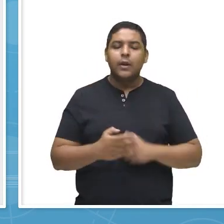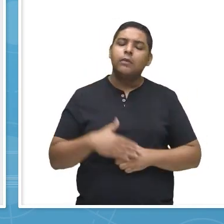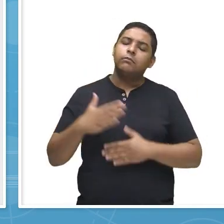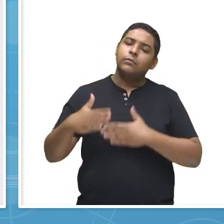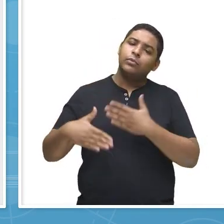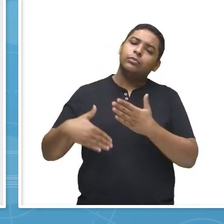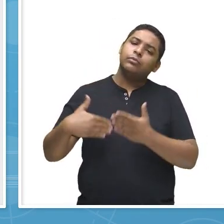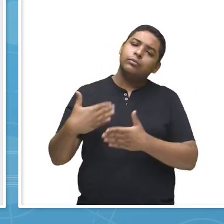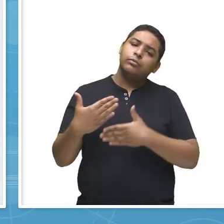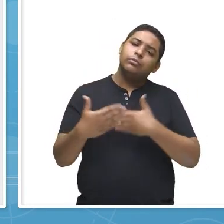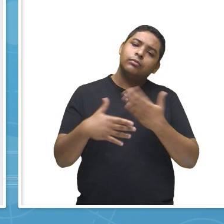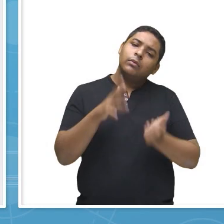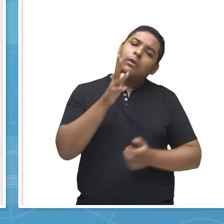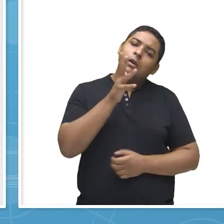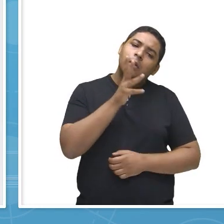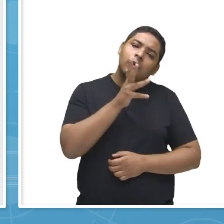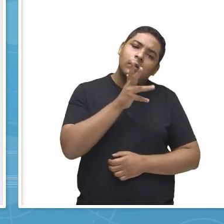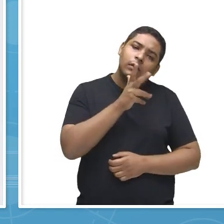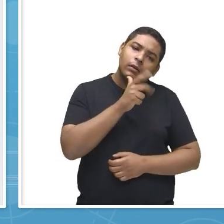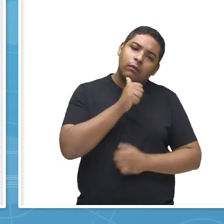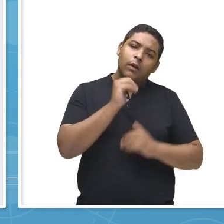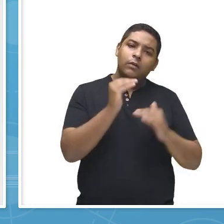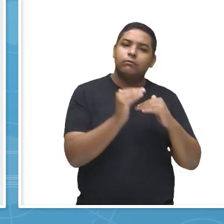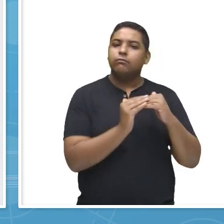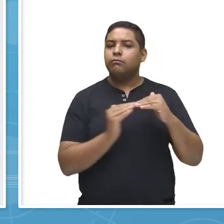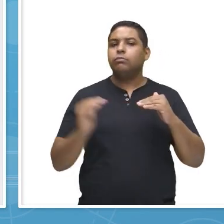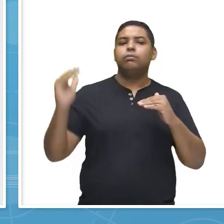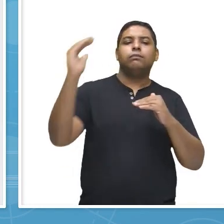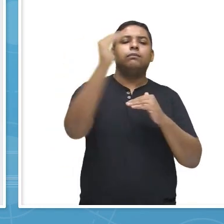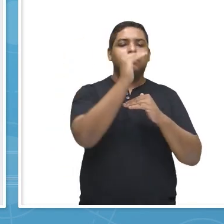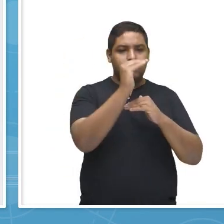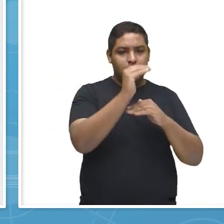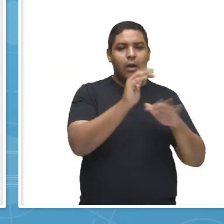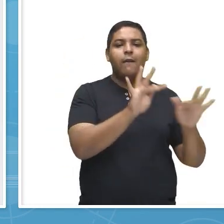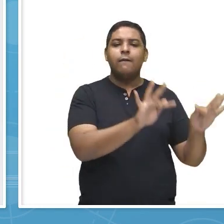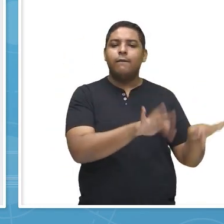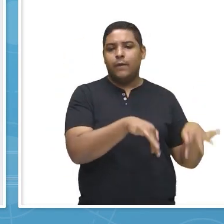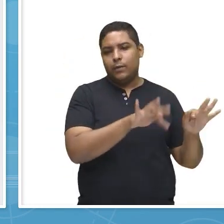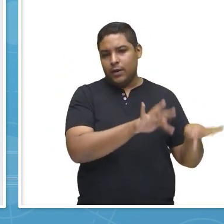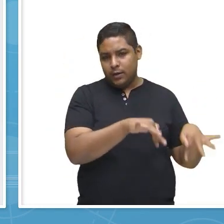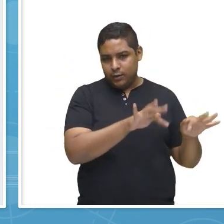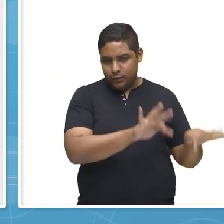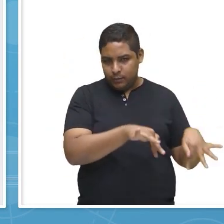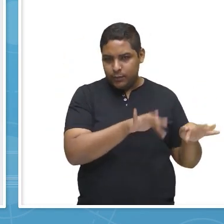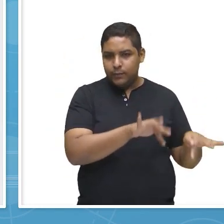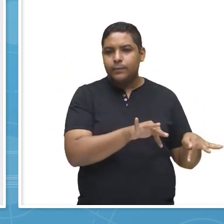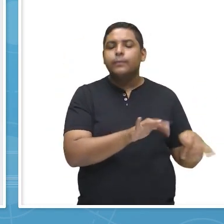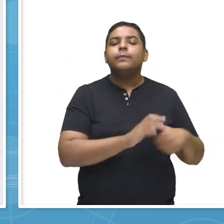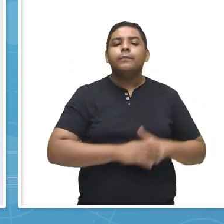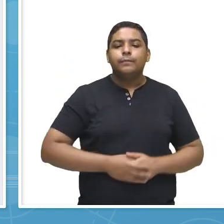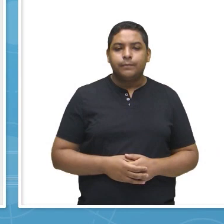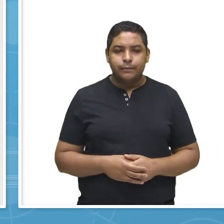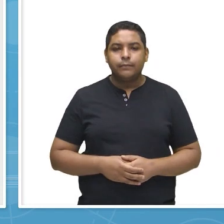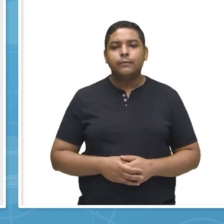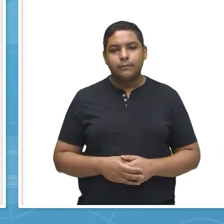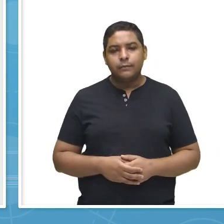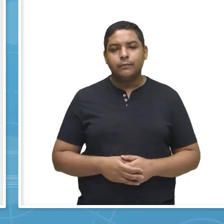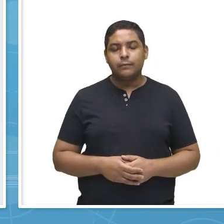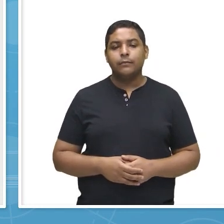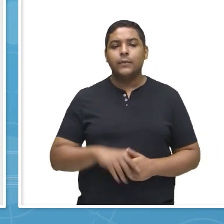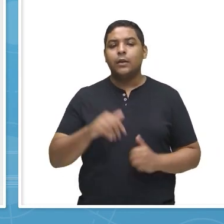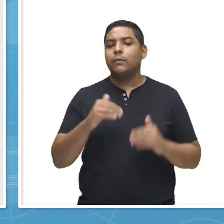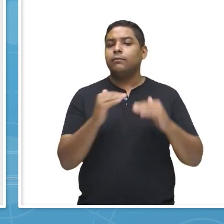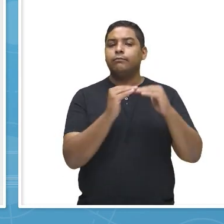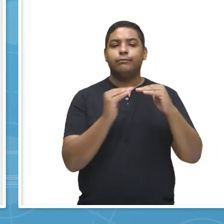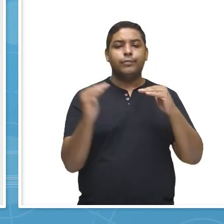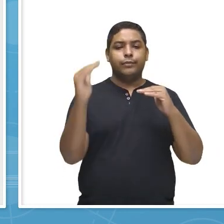sistema lentamente ele foi se sobrepondo ao feudalismo, que aí ele se torna predominantemente,